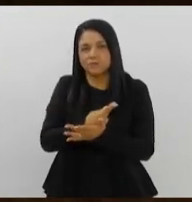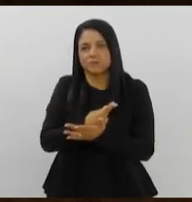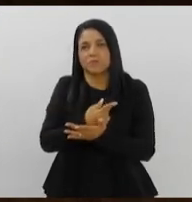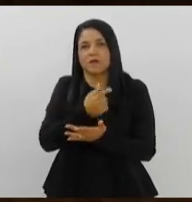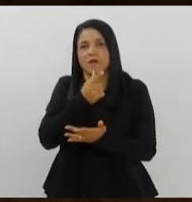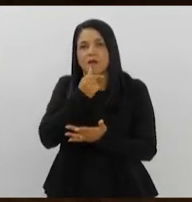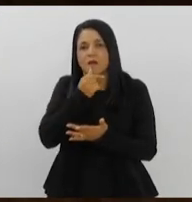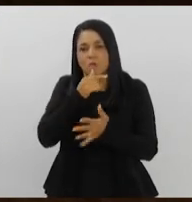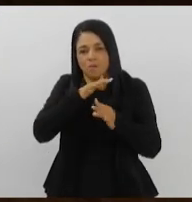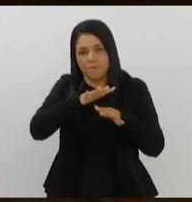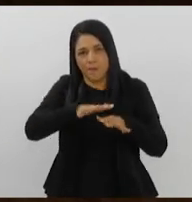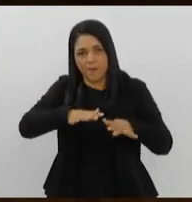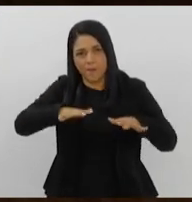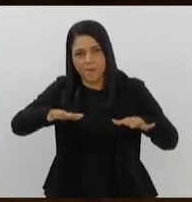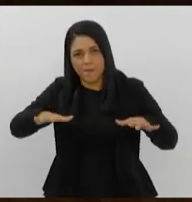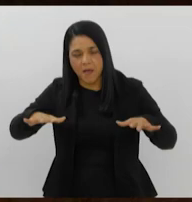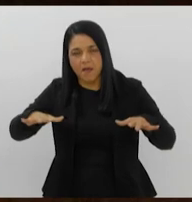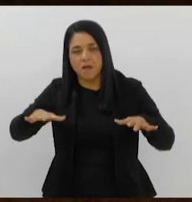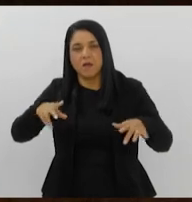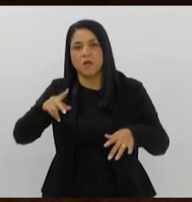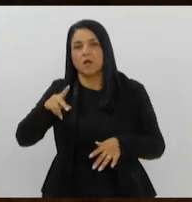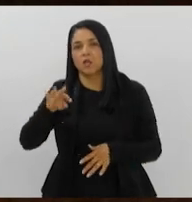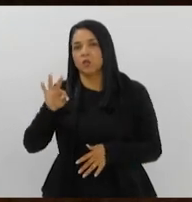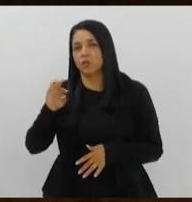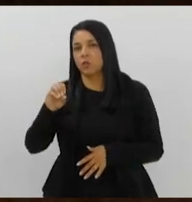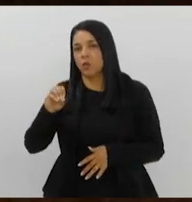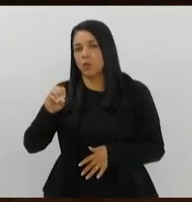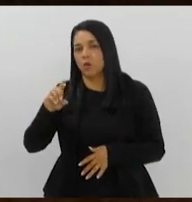mesma pelo tolueno.